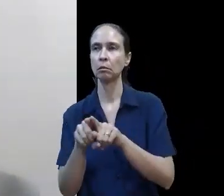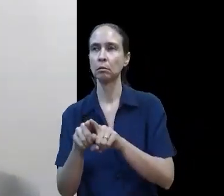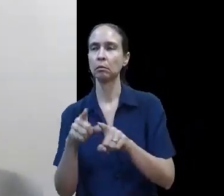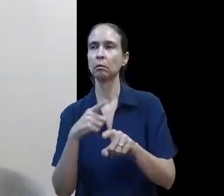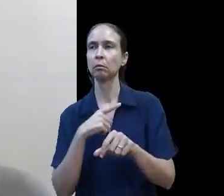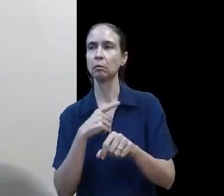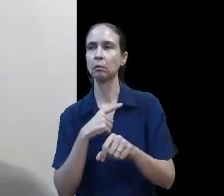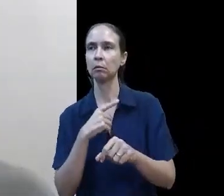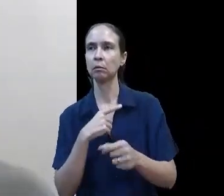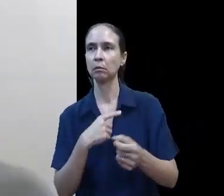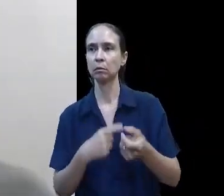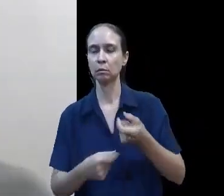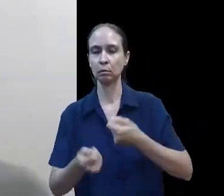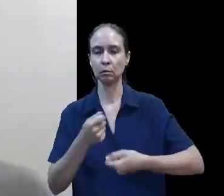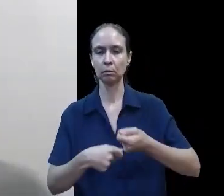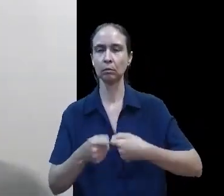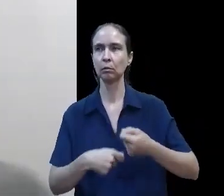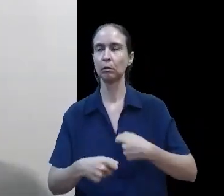de produção.